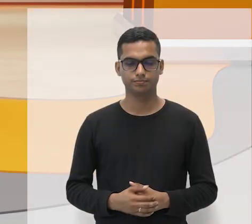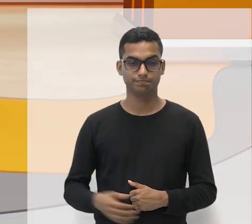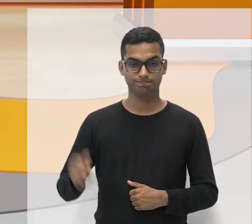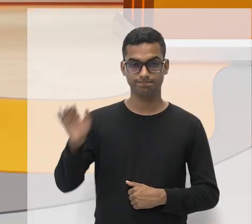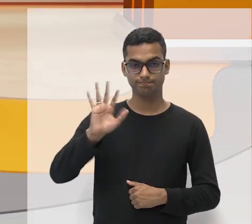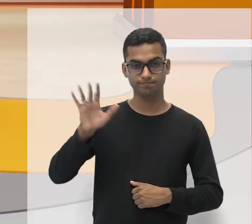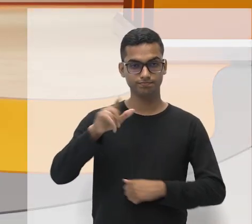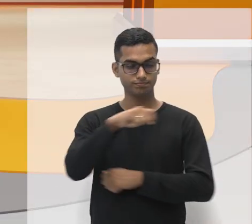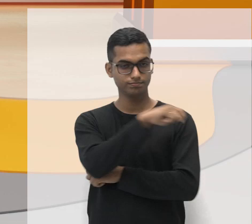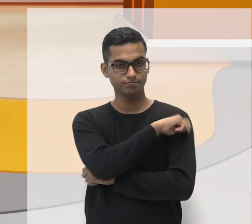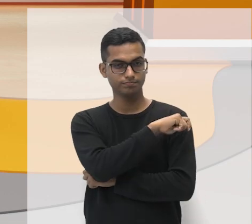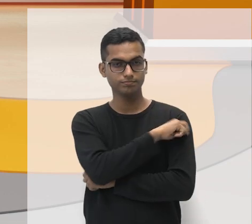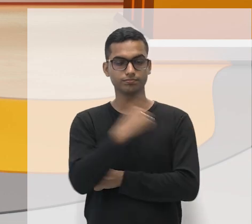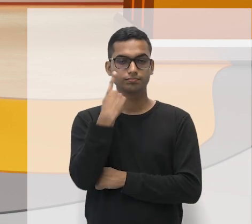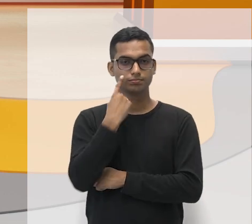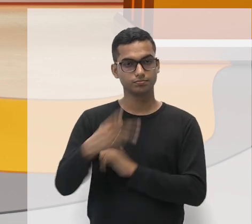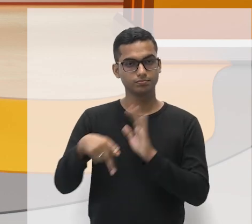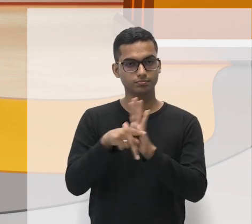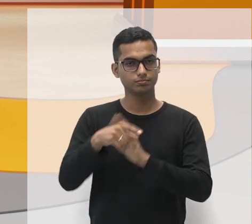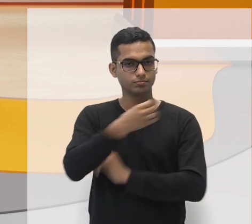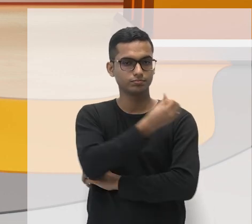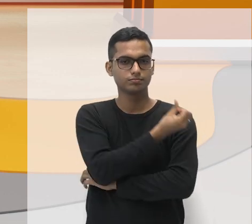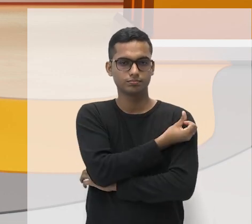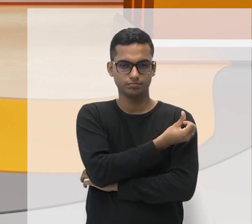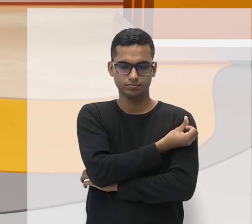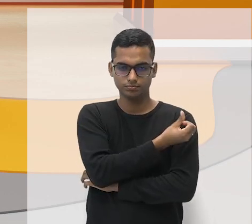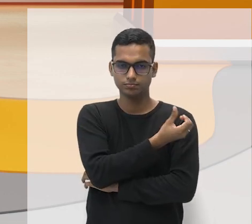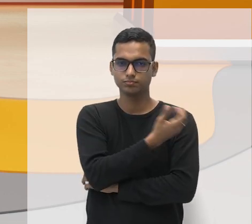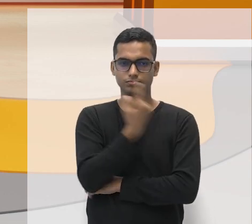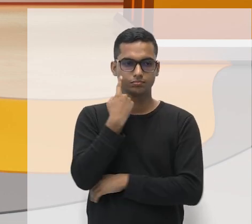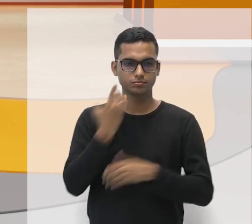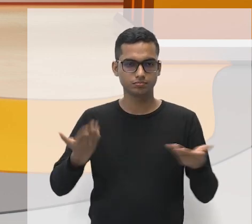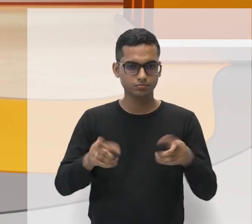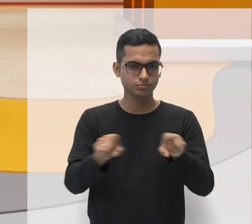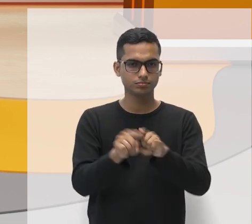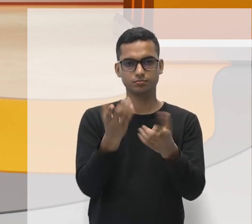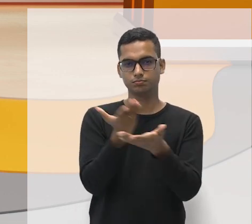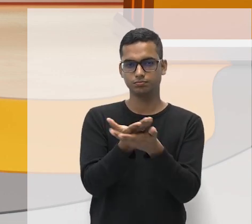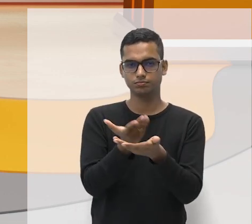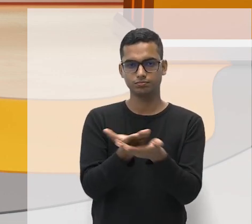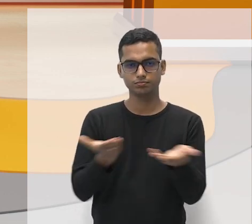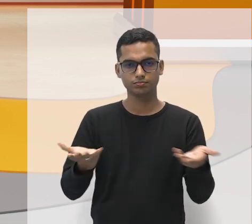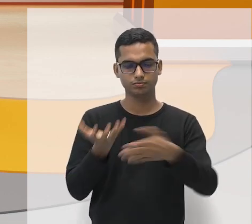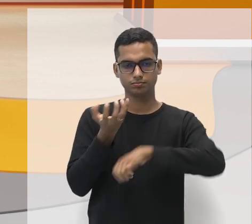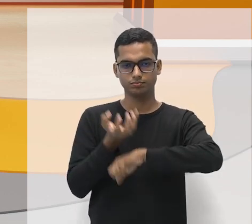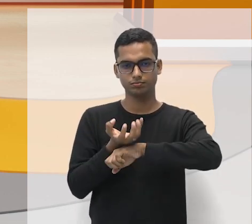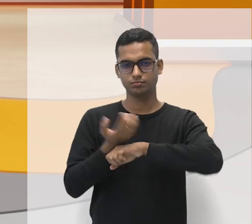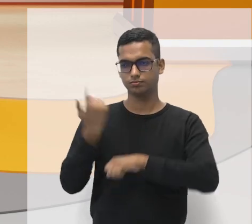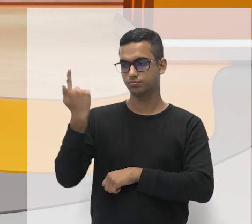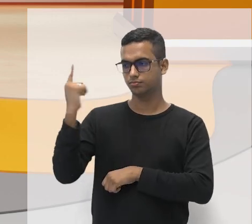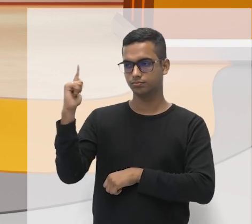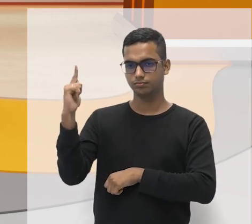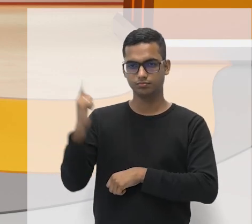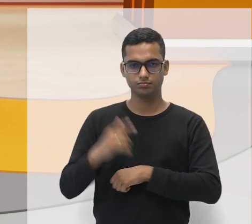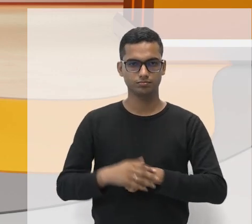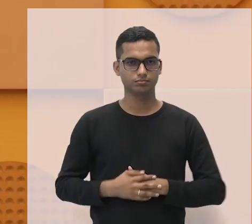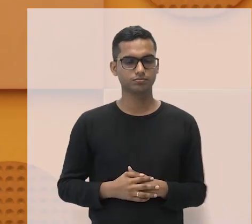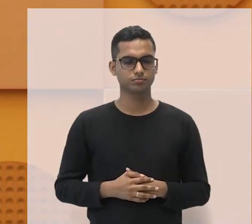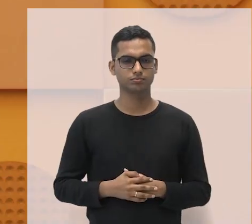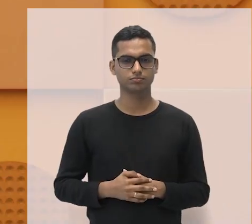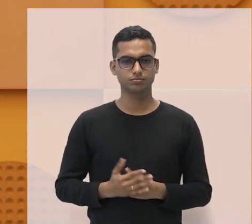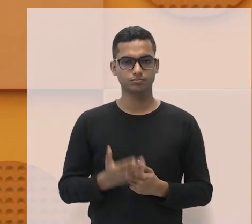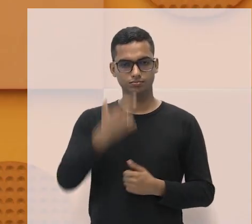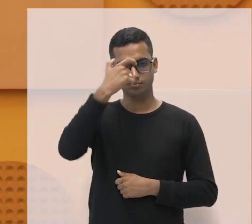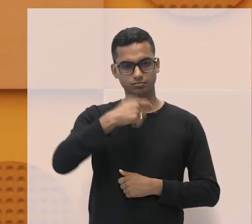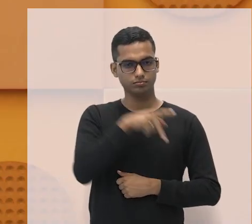Olá, alunos do ensino fundamental, sejam bem-vindos a mais uma aula do nosso componente de geografia.